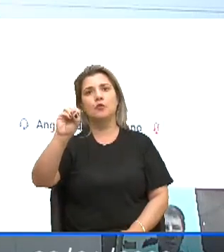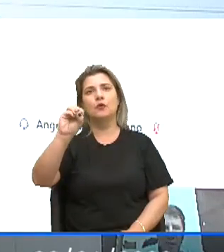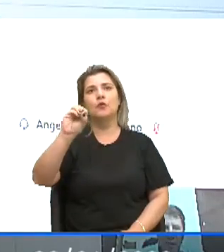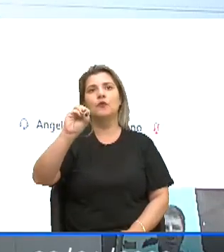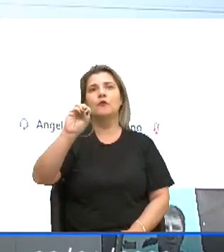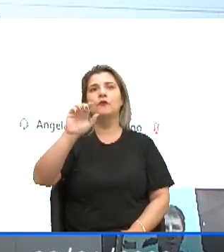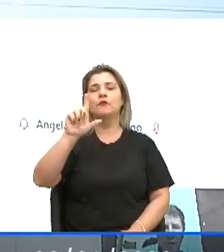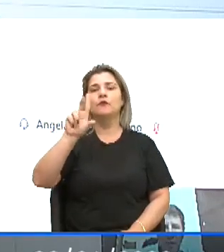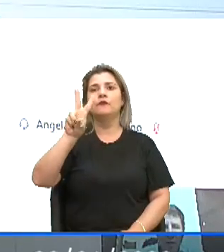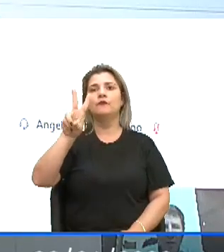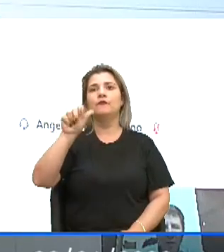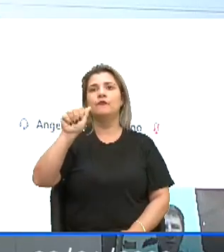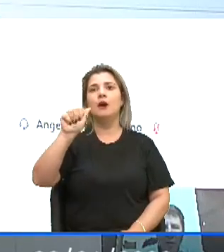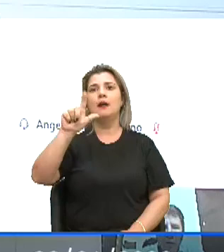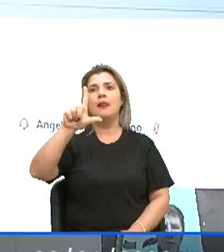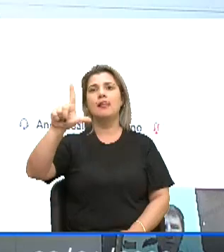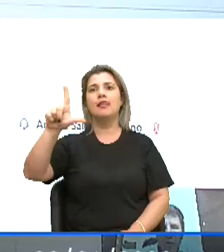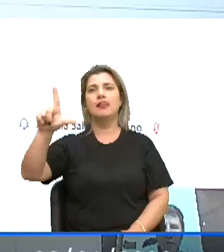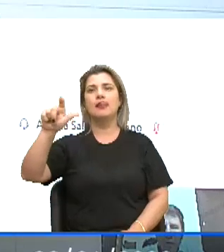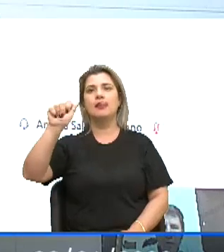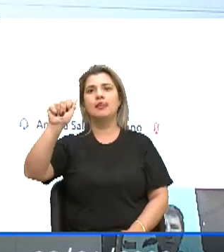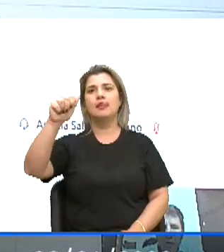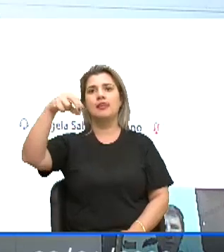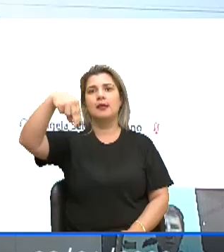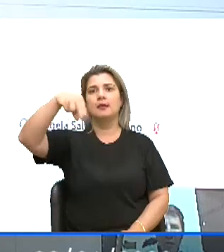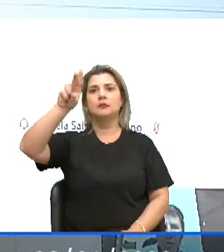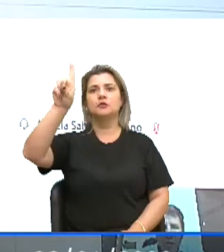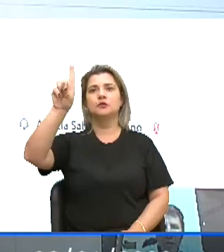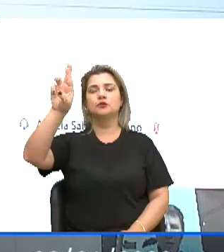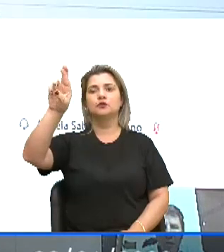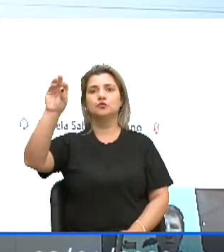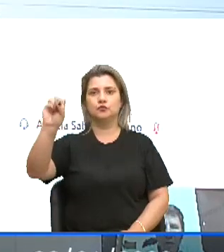@saude.rs.gov.br. Ok. É possível compartilhar o arquivo aqui nesse chat?